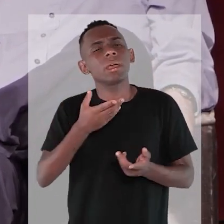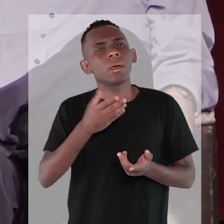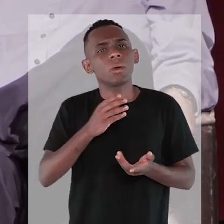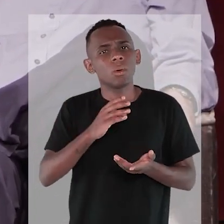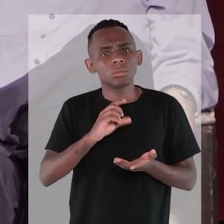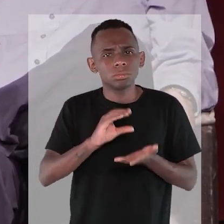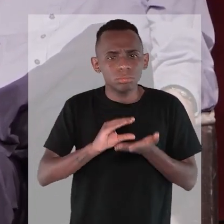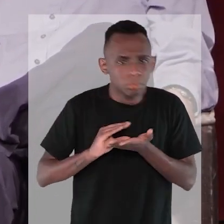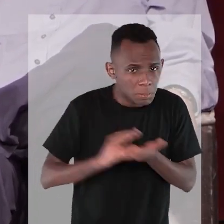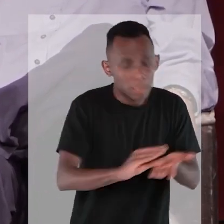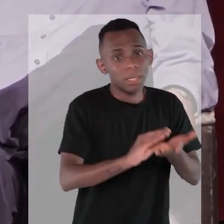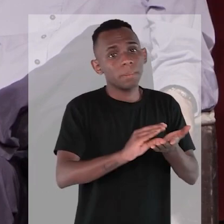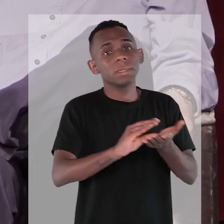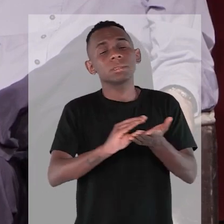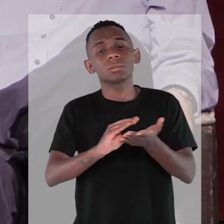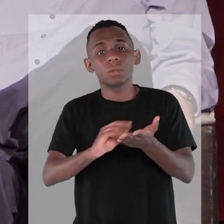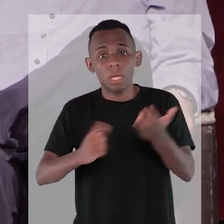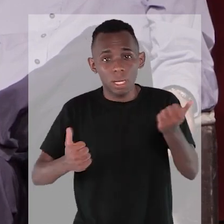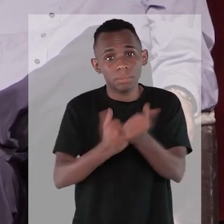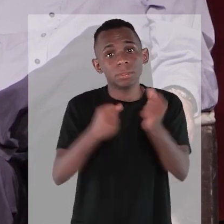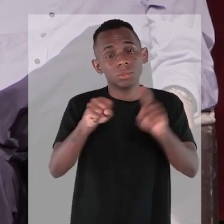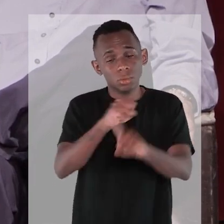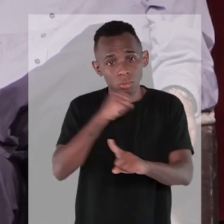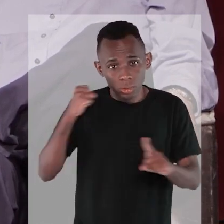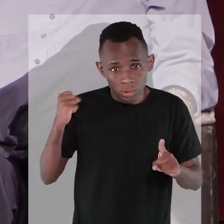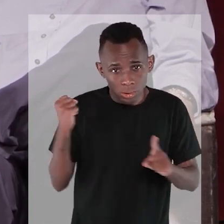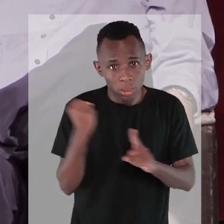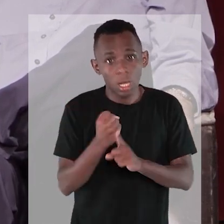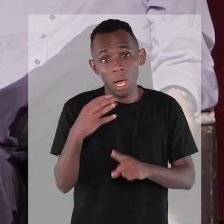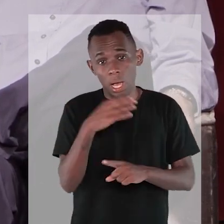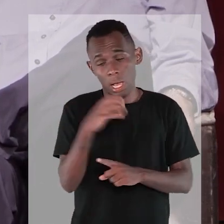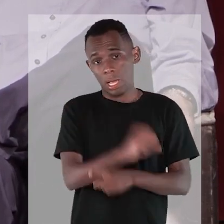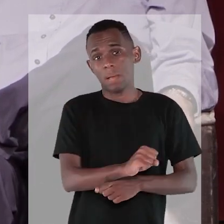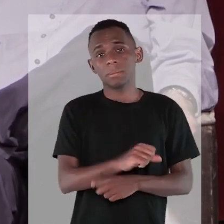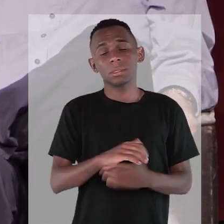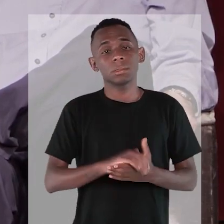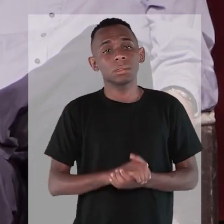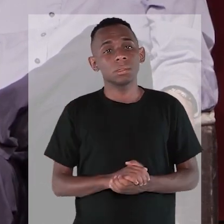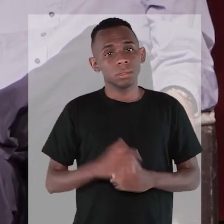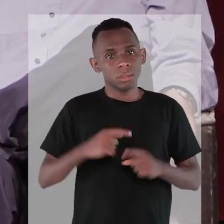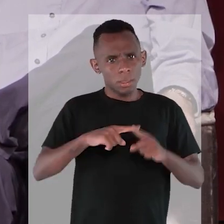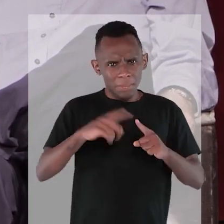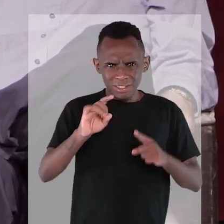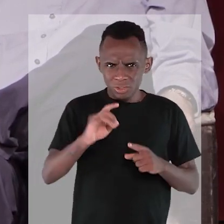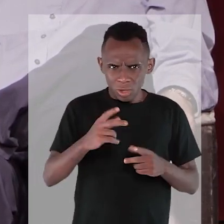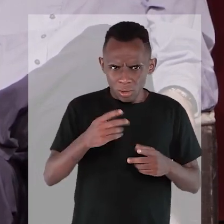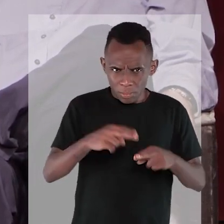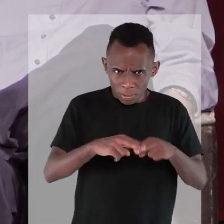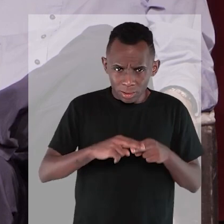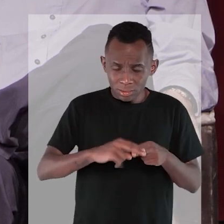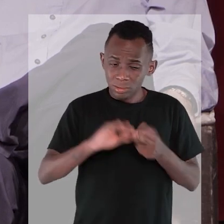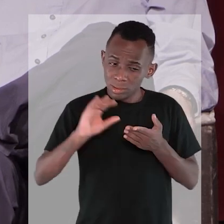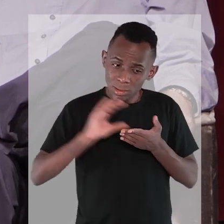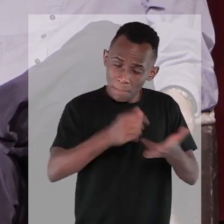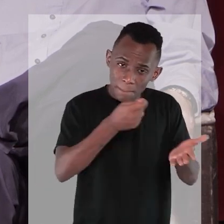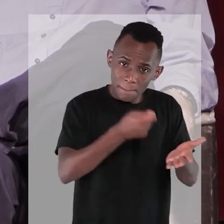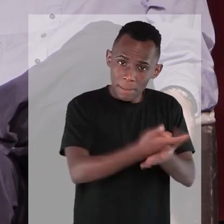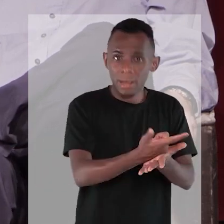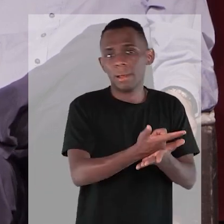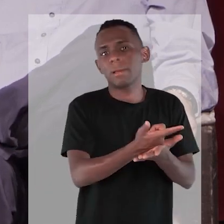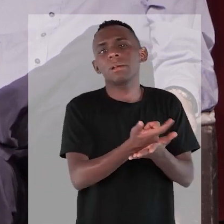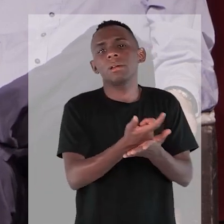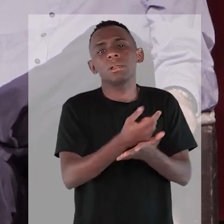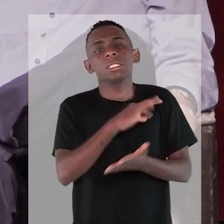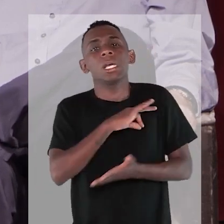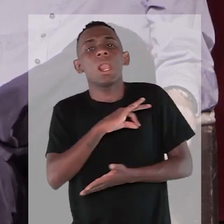emergencial. Não, certamente contribuiu para diminuir a rejeição ao Bolsonaro. Mas será que é só isso que explica? É só porque as